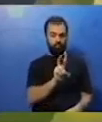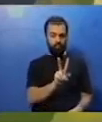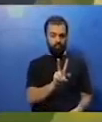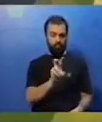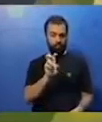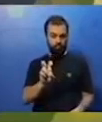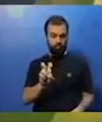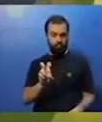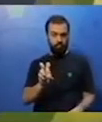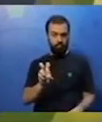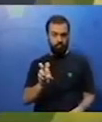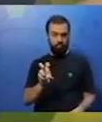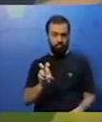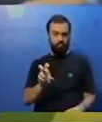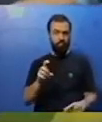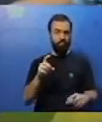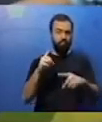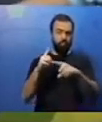mesmo 25.